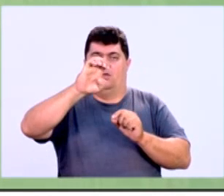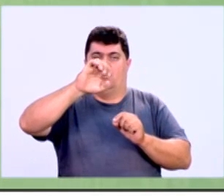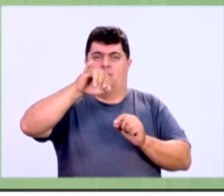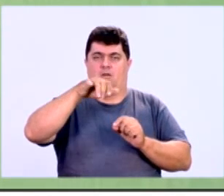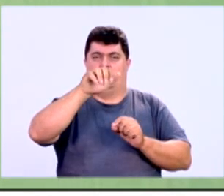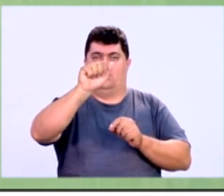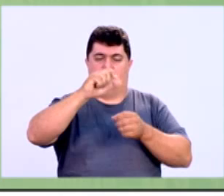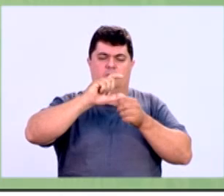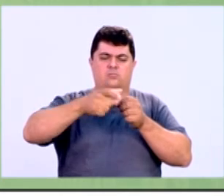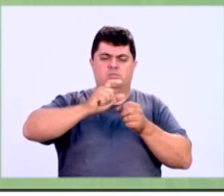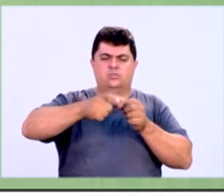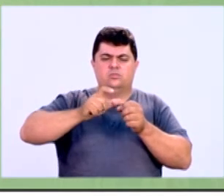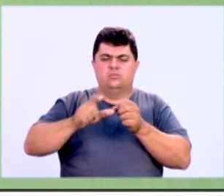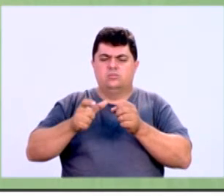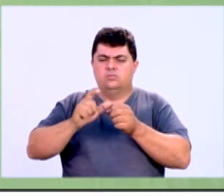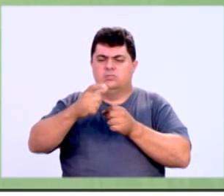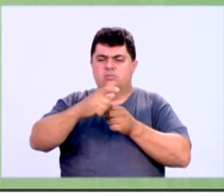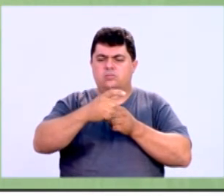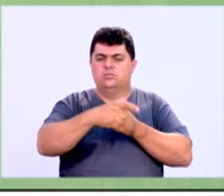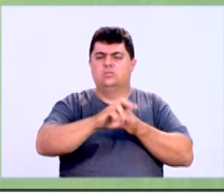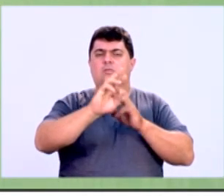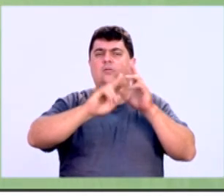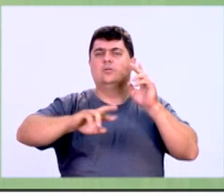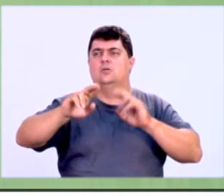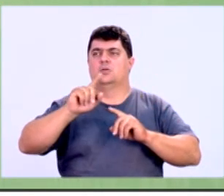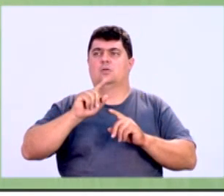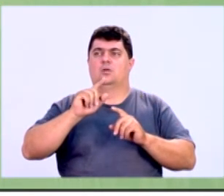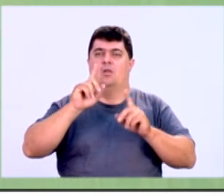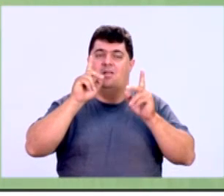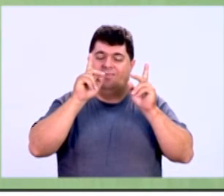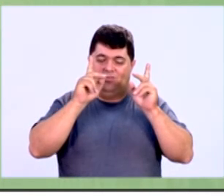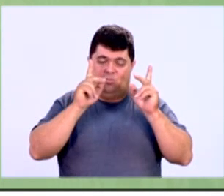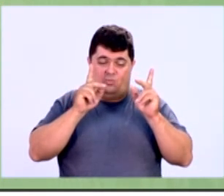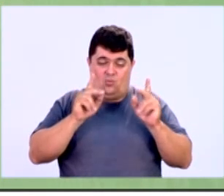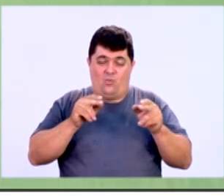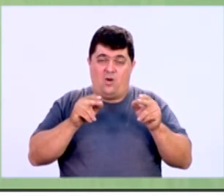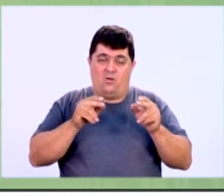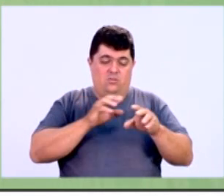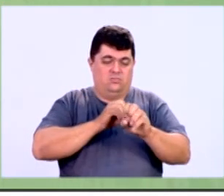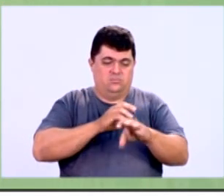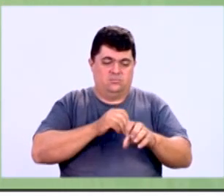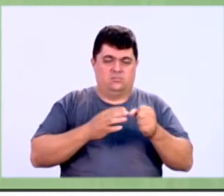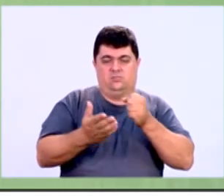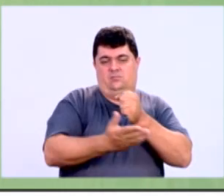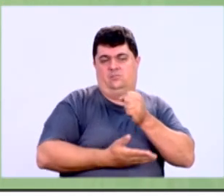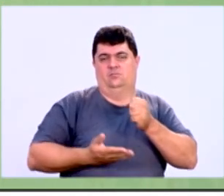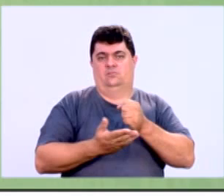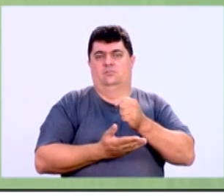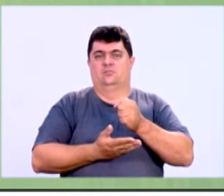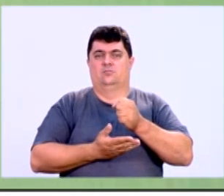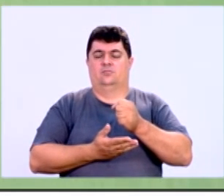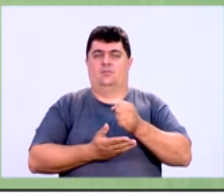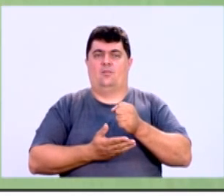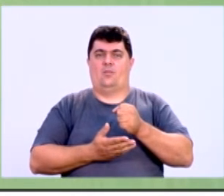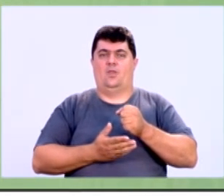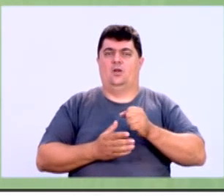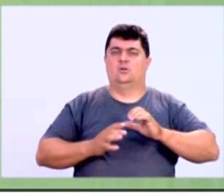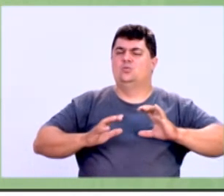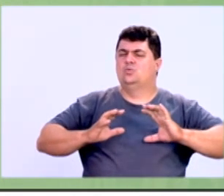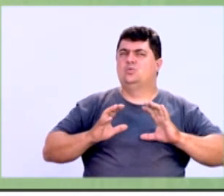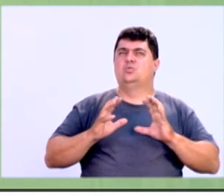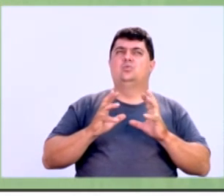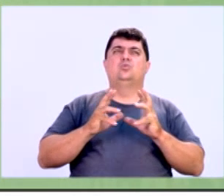os conteúdos a serem trabalhados na EJA, seja o mesmo da educação básica, ou seja, todo